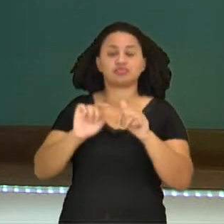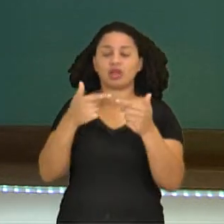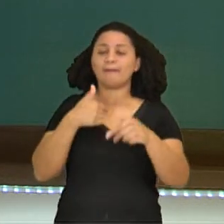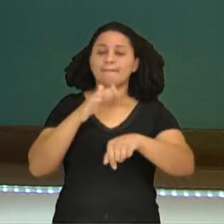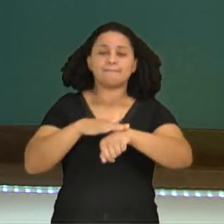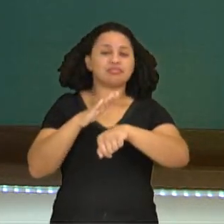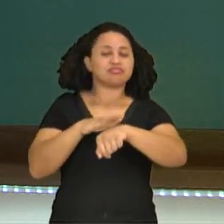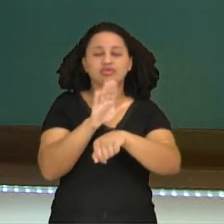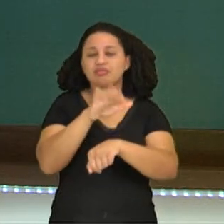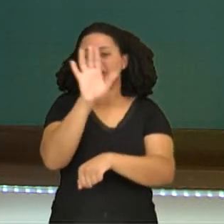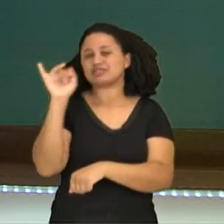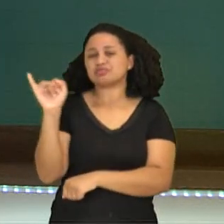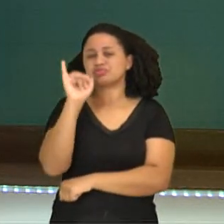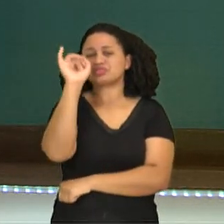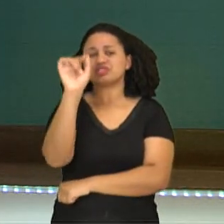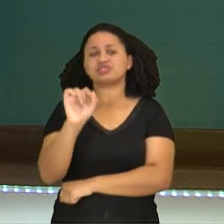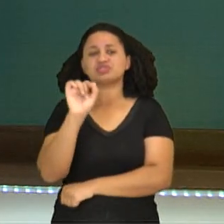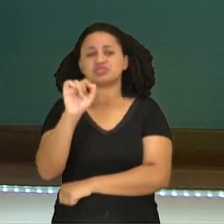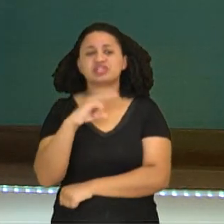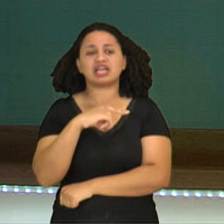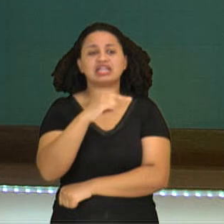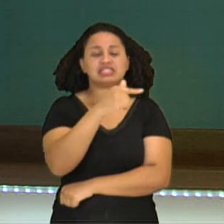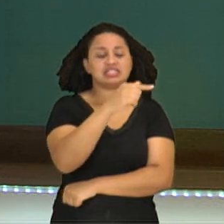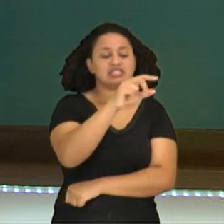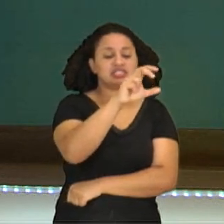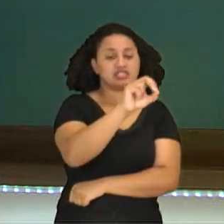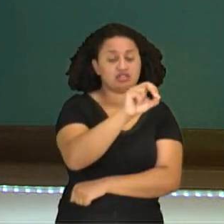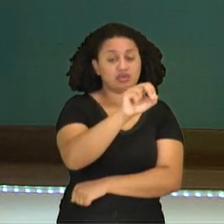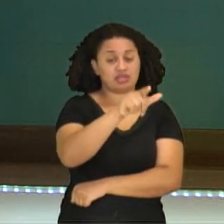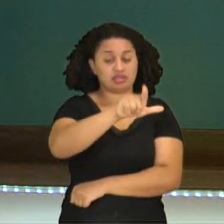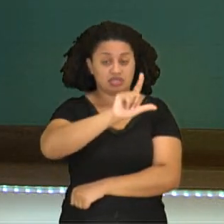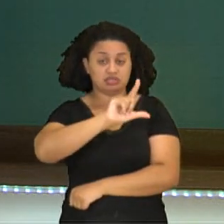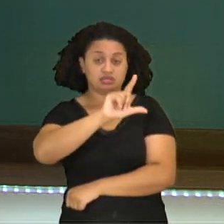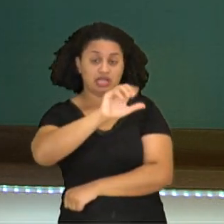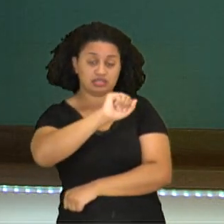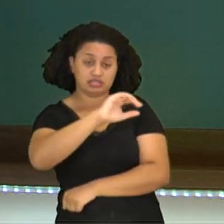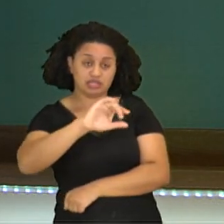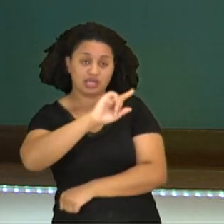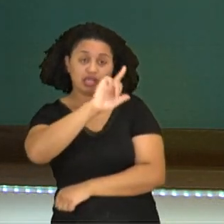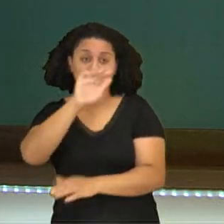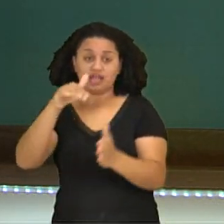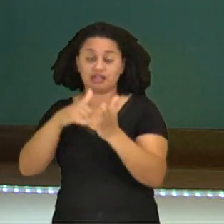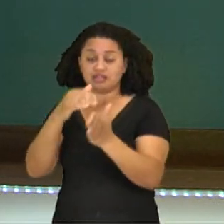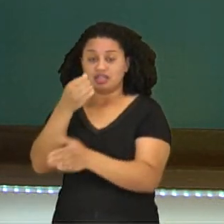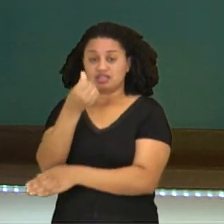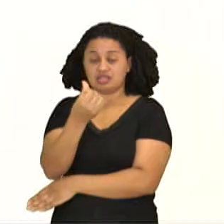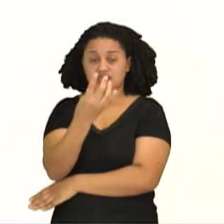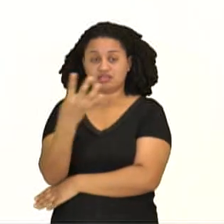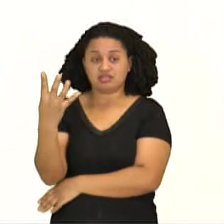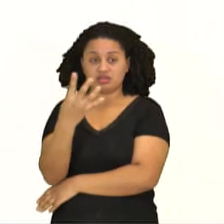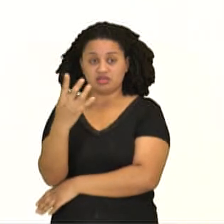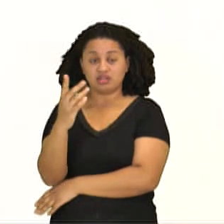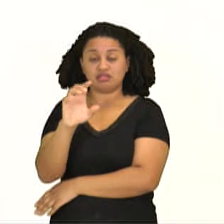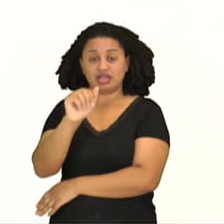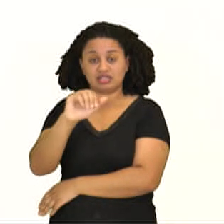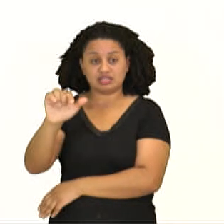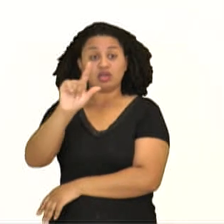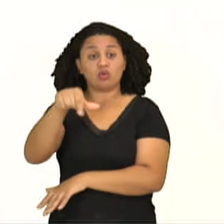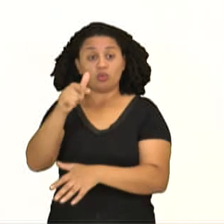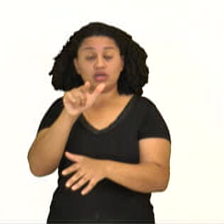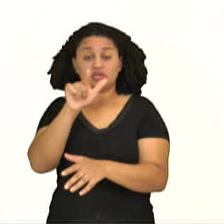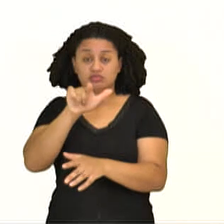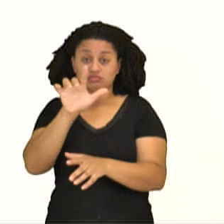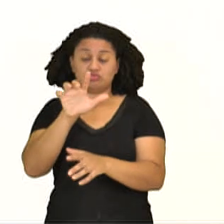Momento mais importante. Foi cerca de 750 a.C. a 644, quando os Cuxitas dominaram o Egito